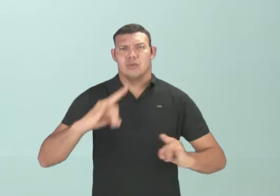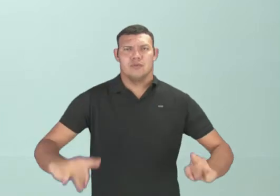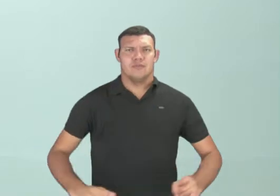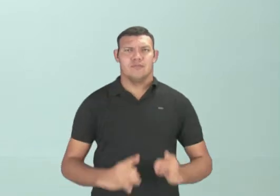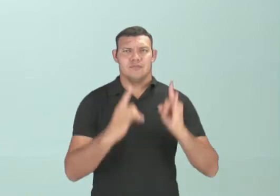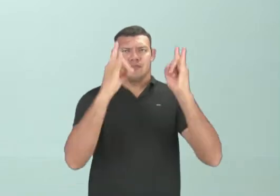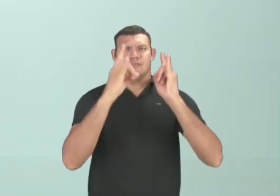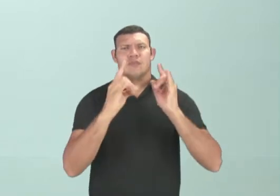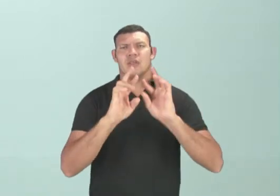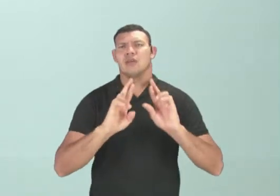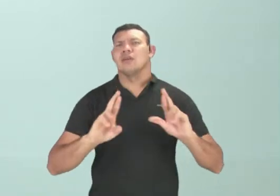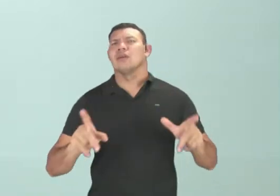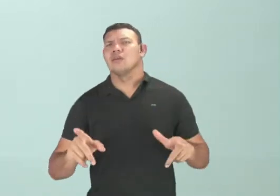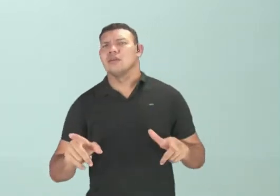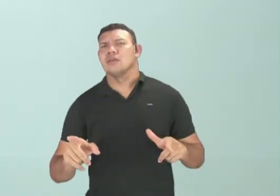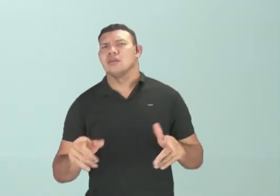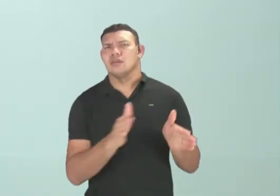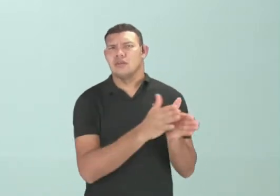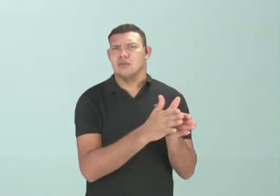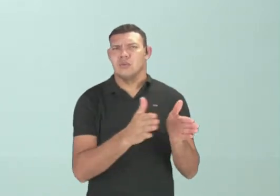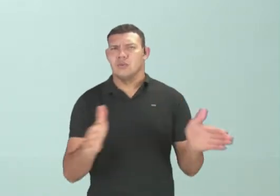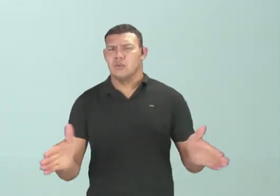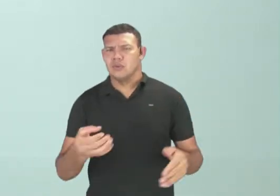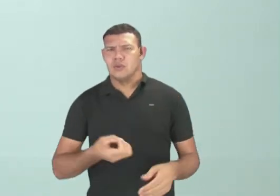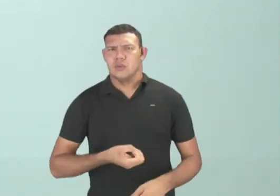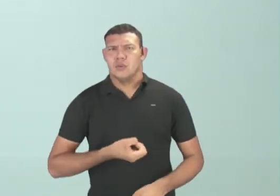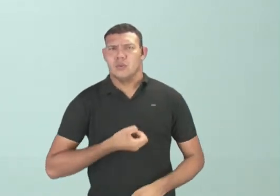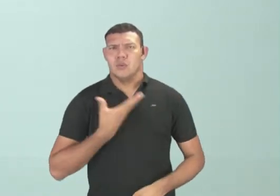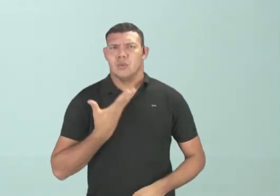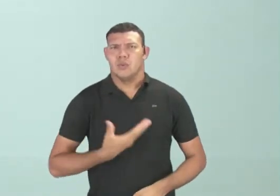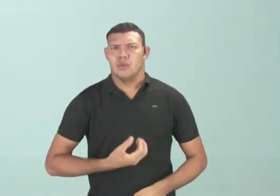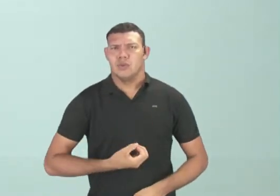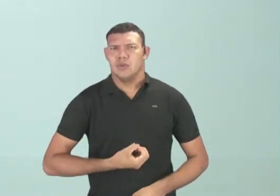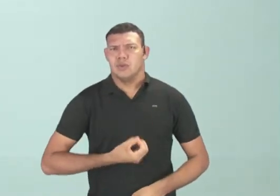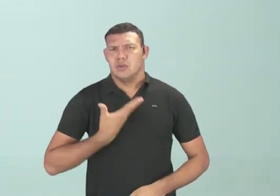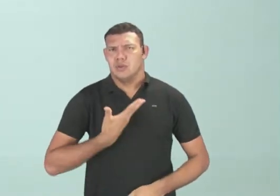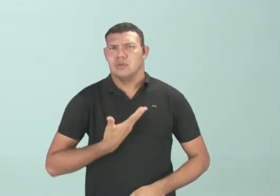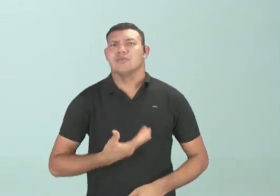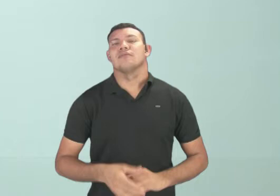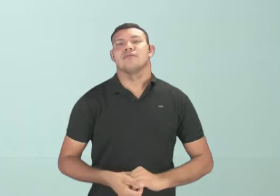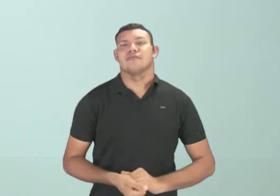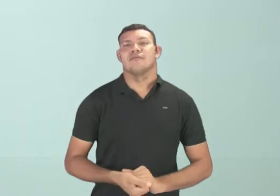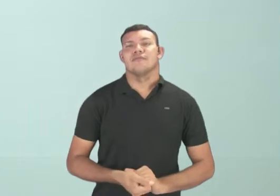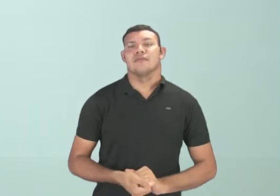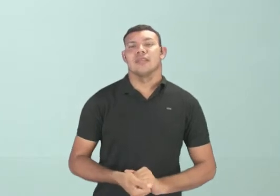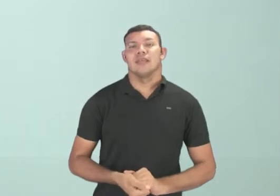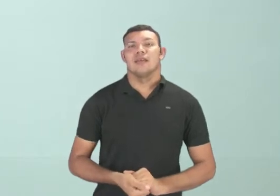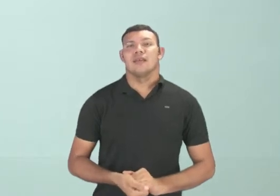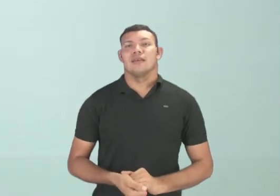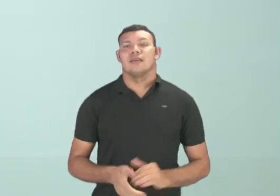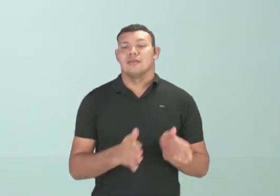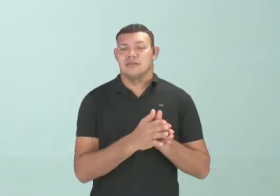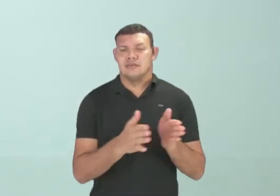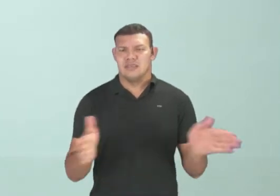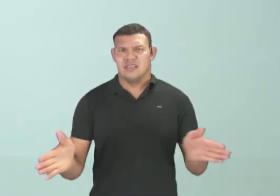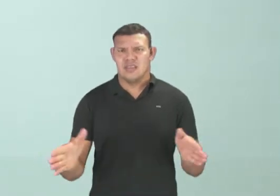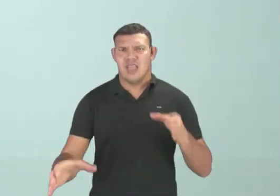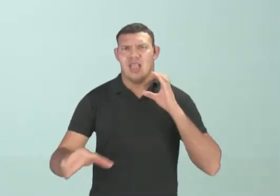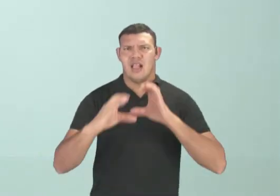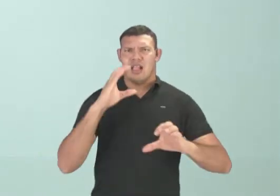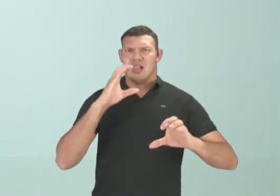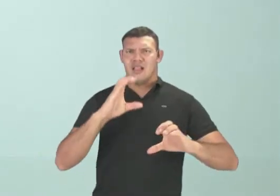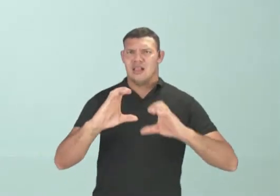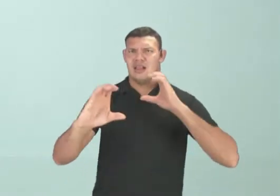ela se diferencia ali do período trovadoresco é que nesse período ela não vai ser mais